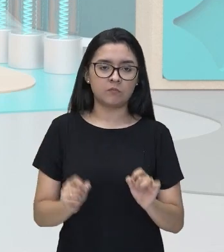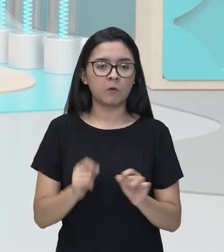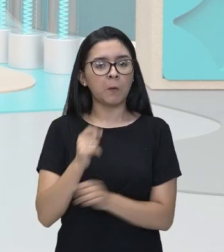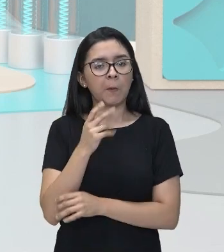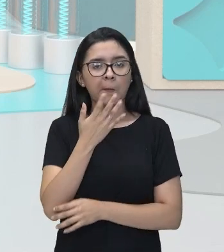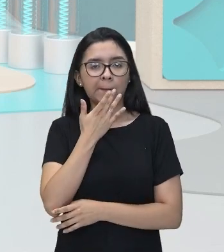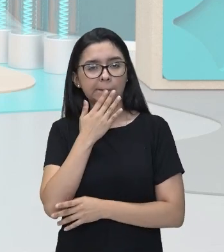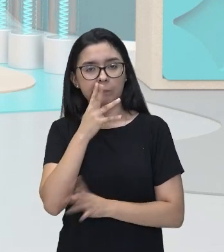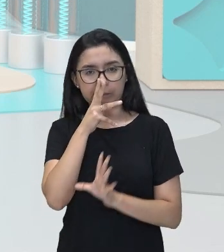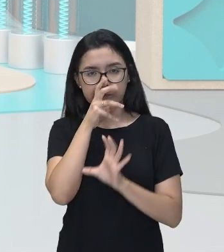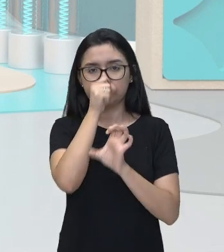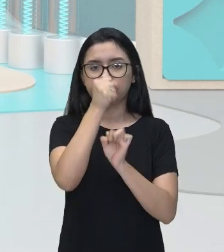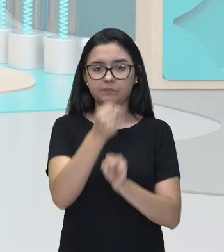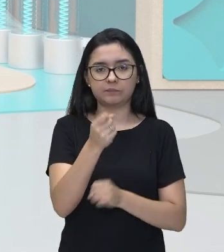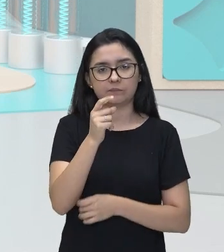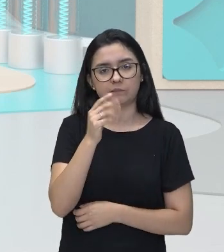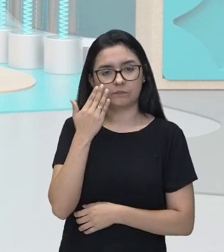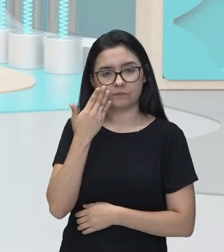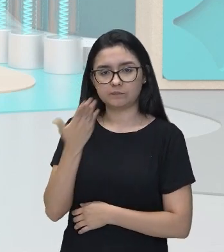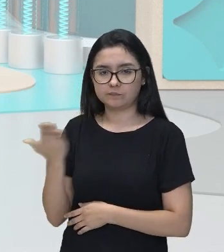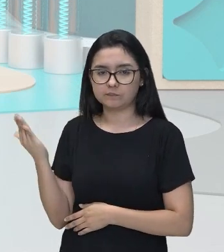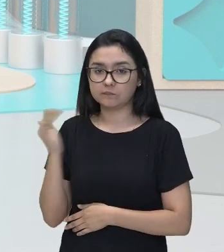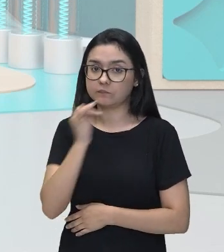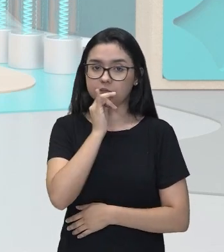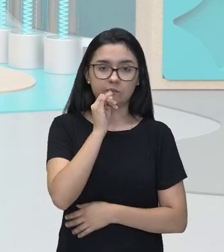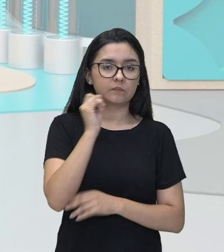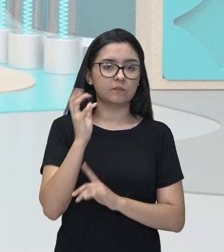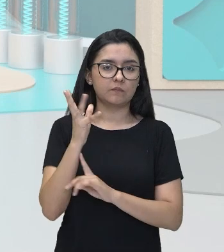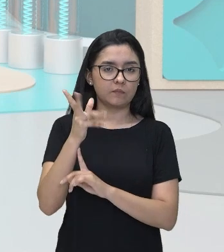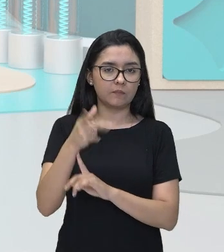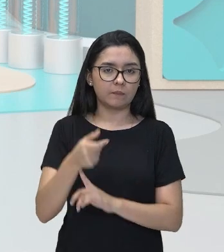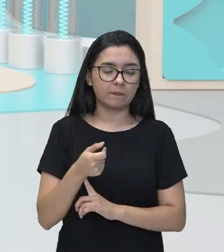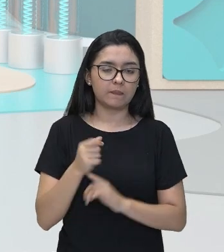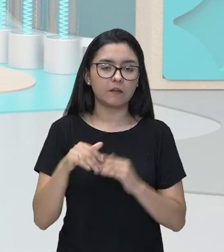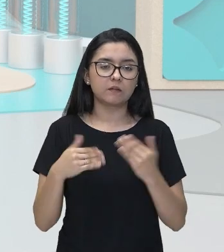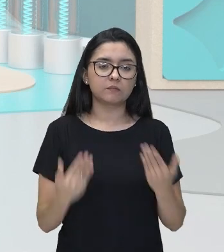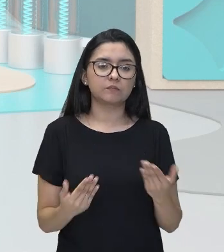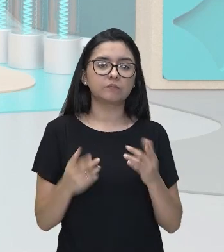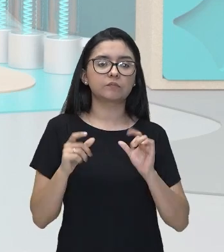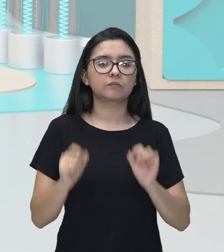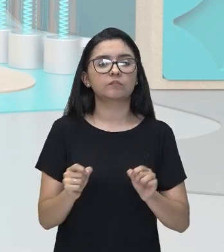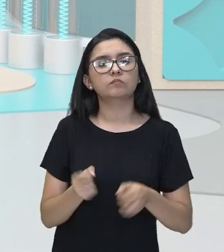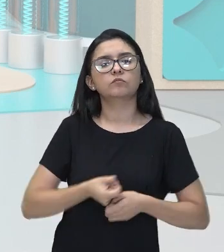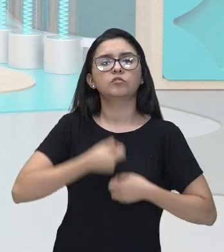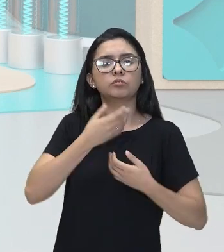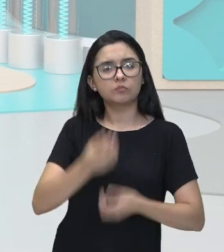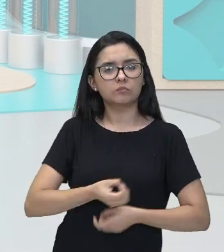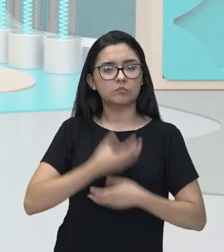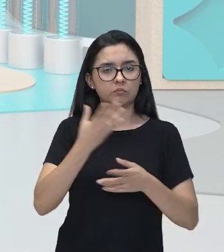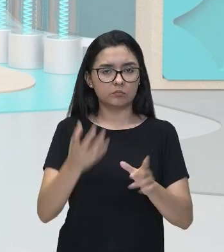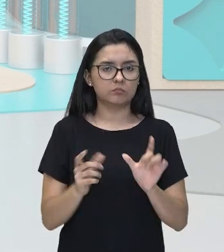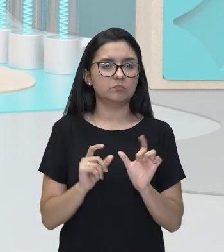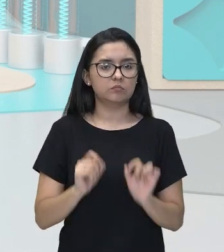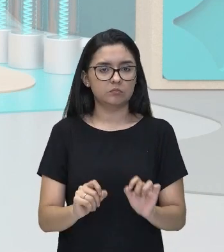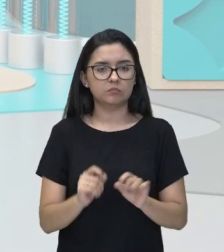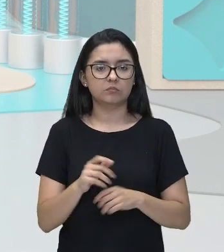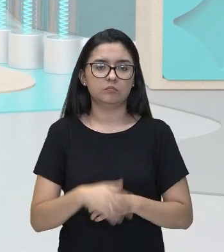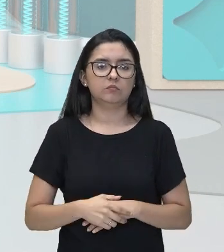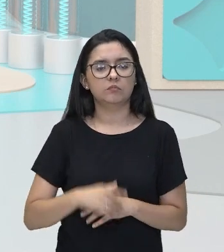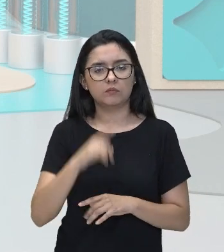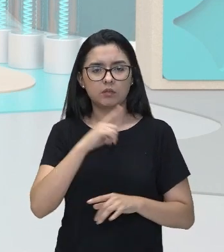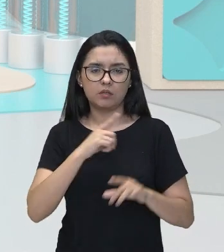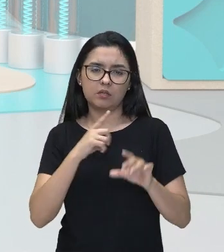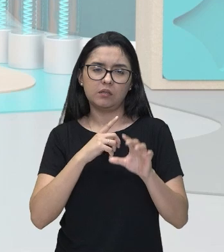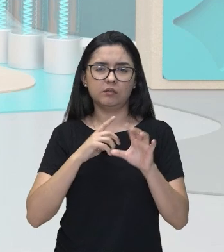fortes, como vocês estão vendo aqui. Então, no expressionismo, o artista ele deforma a imagem,